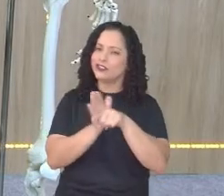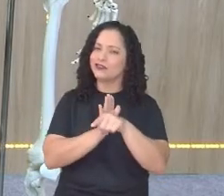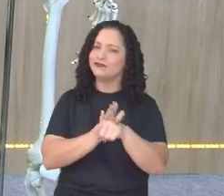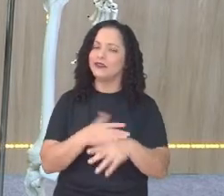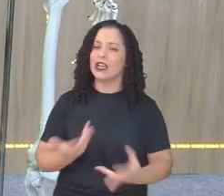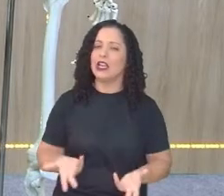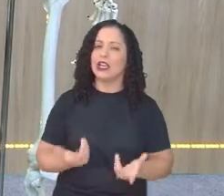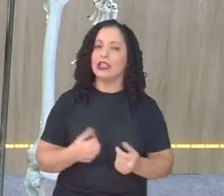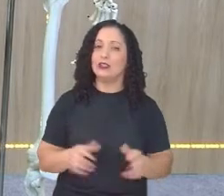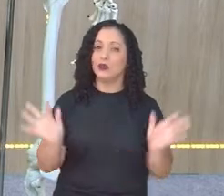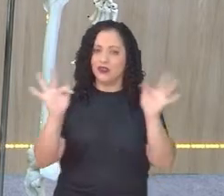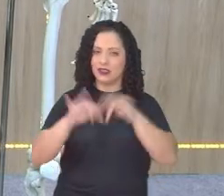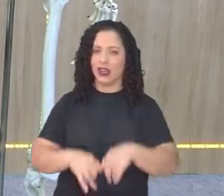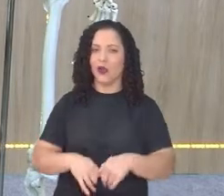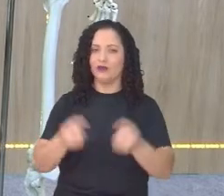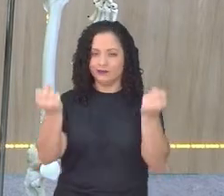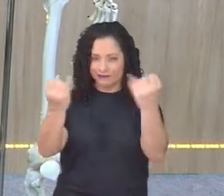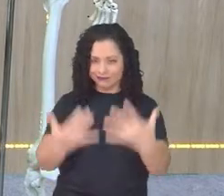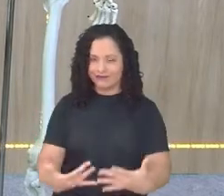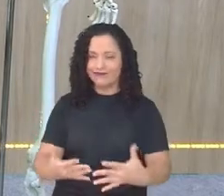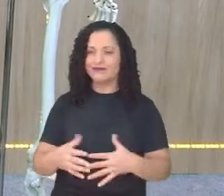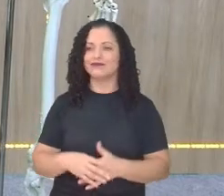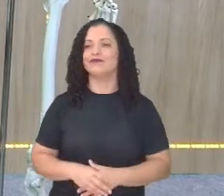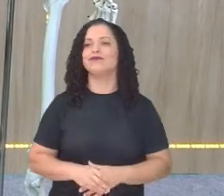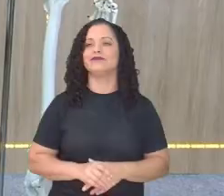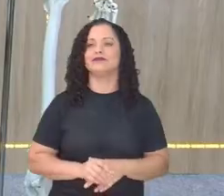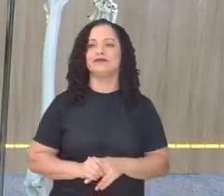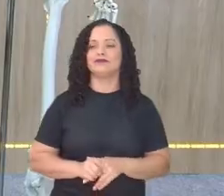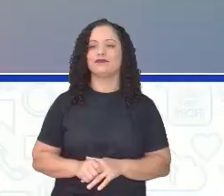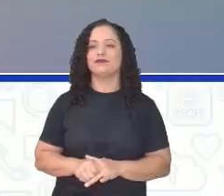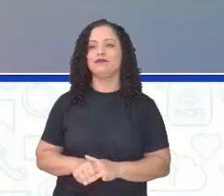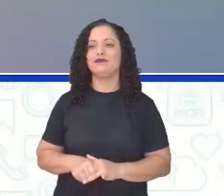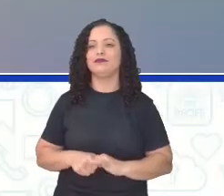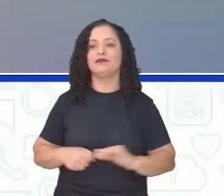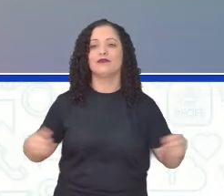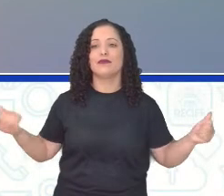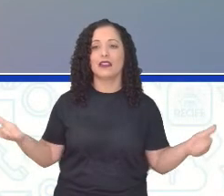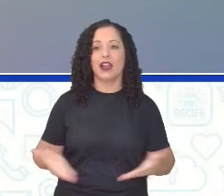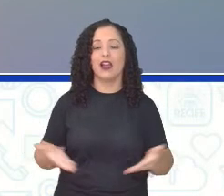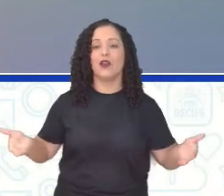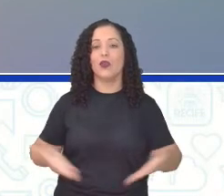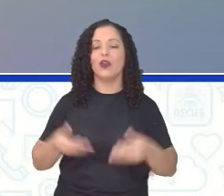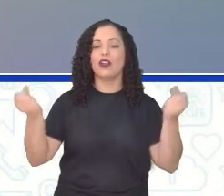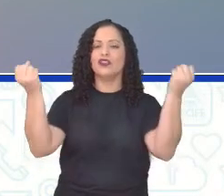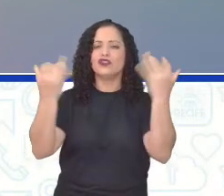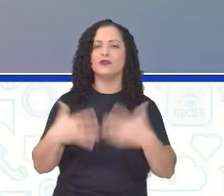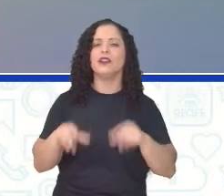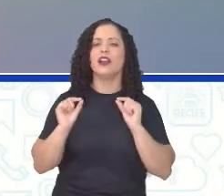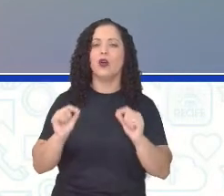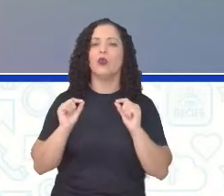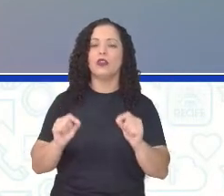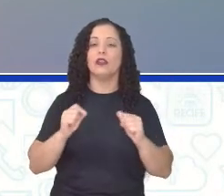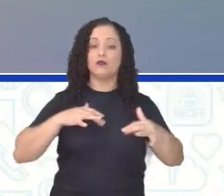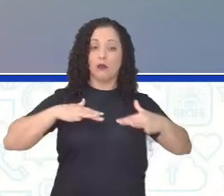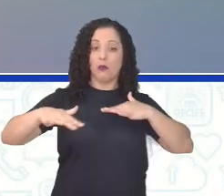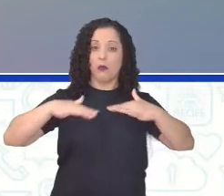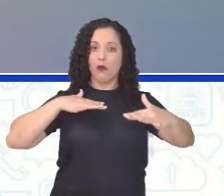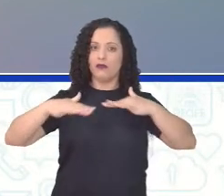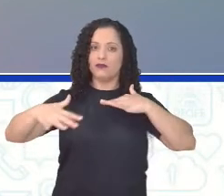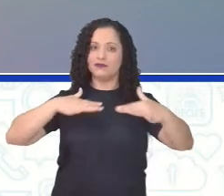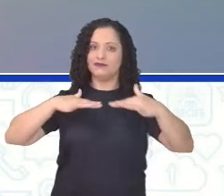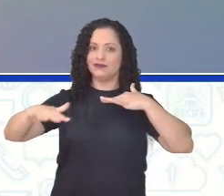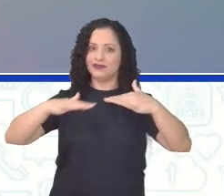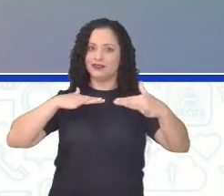como um extra no final. Então, vamos lá. Agora a gente vai falar do sistema, né, locomotor. E para a gente falar do